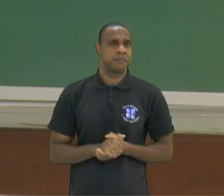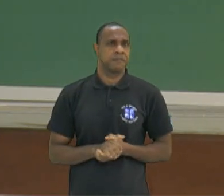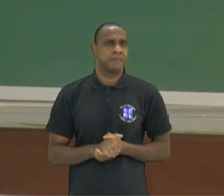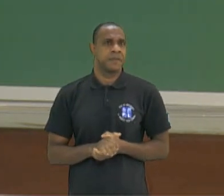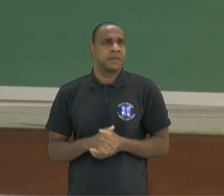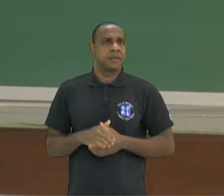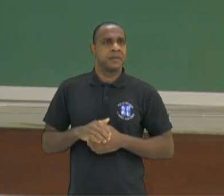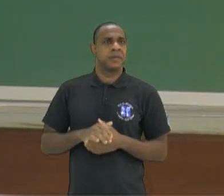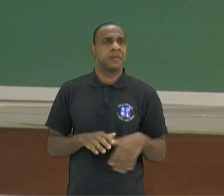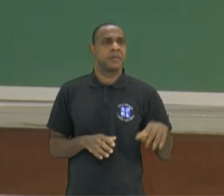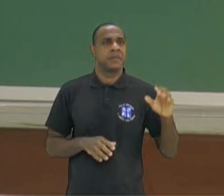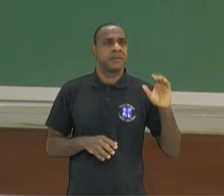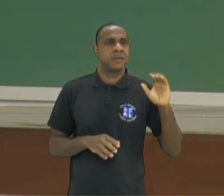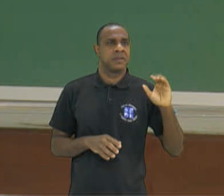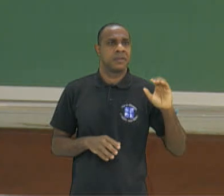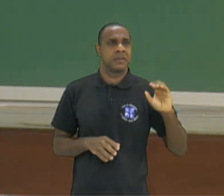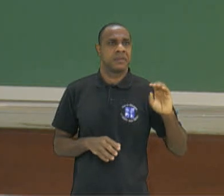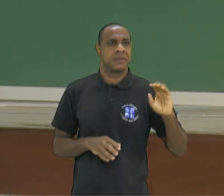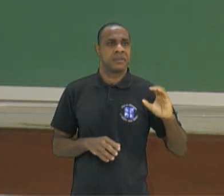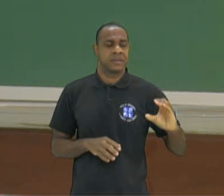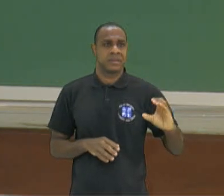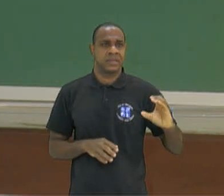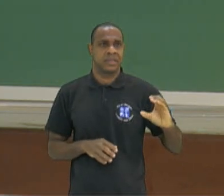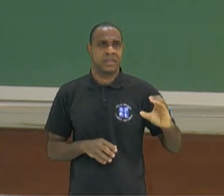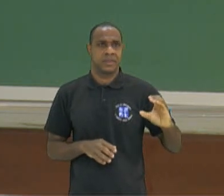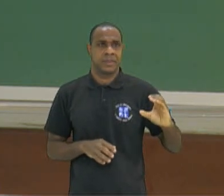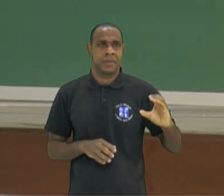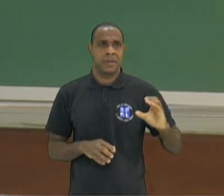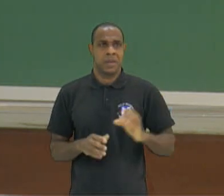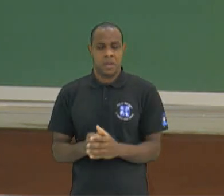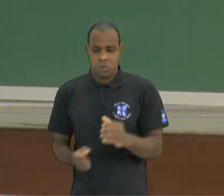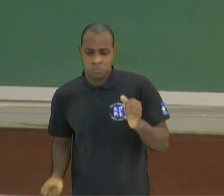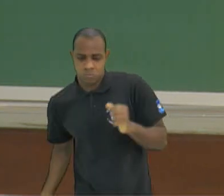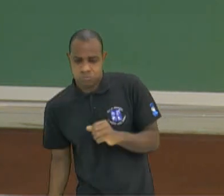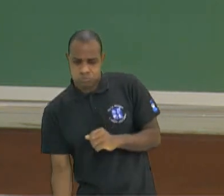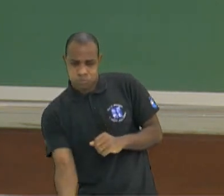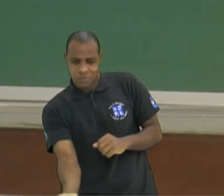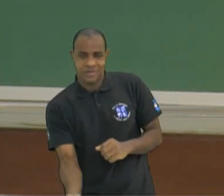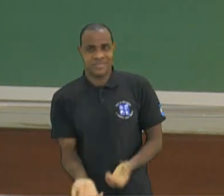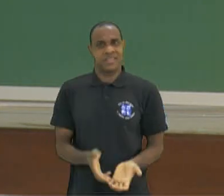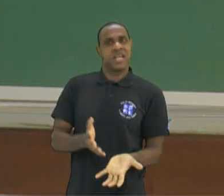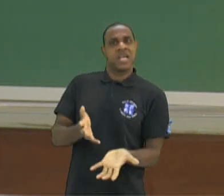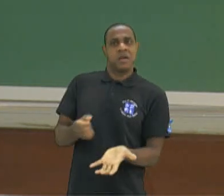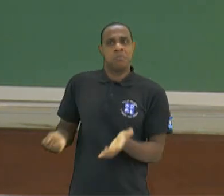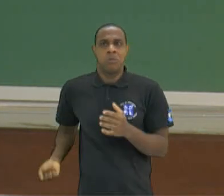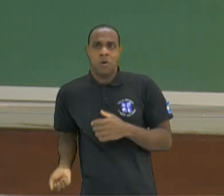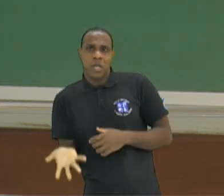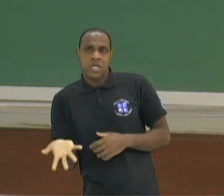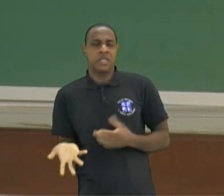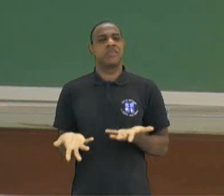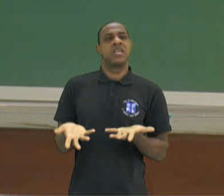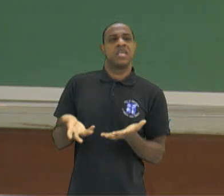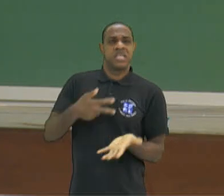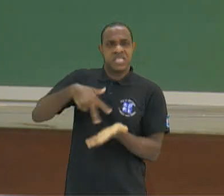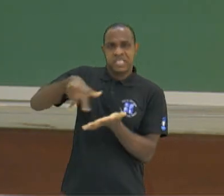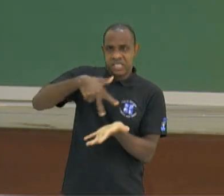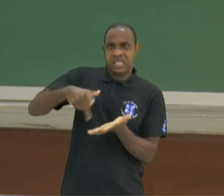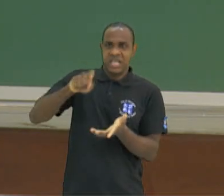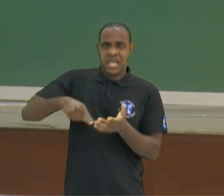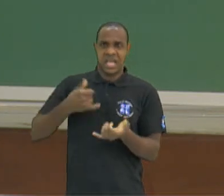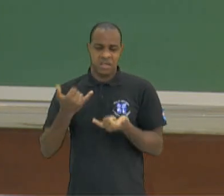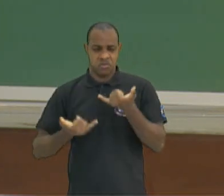games. Boliche e dança são tipos de jogos. It's true, de acordo com o nosso texto, realmente são jogos